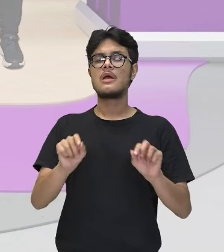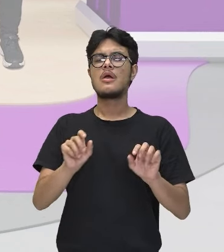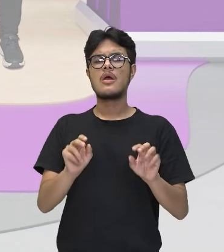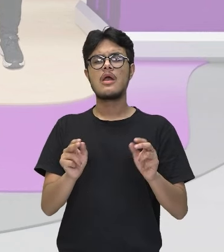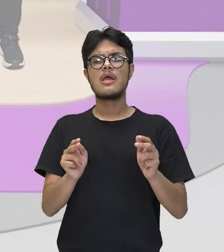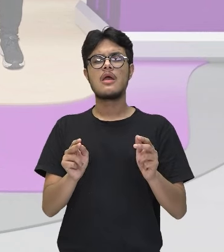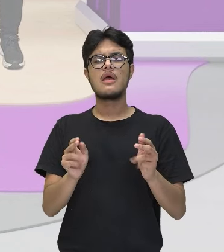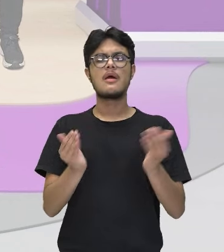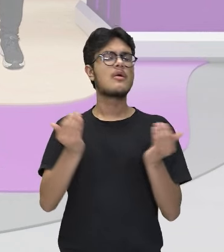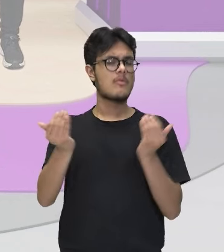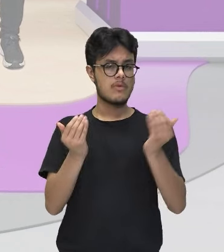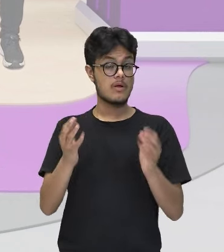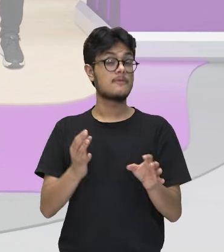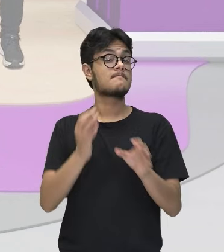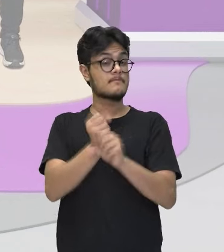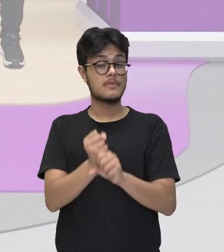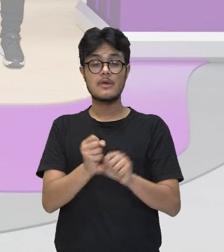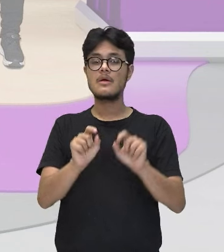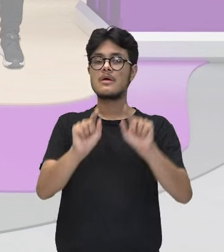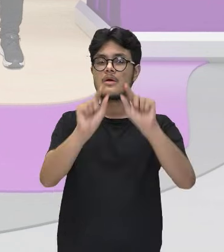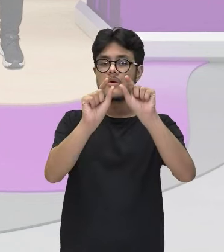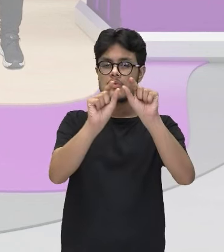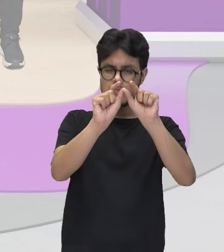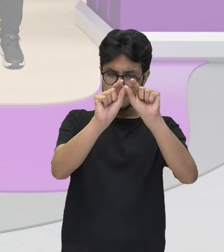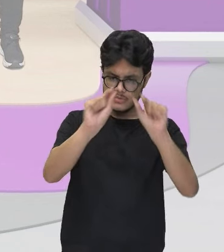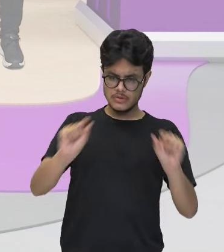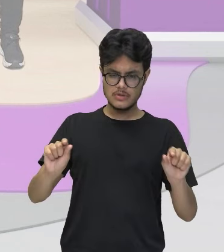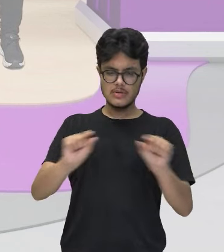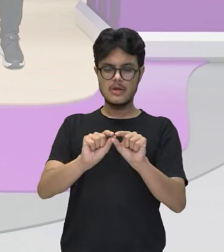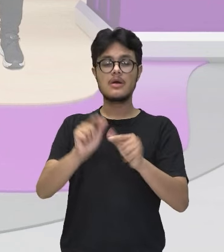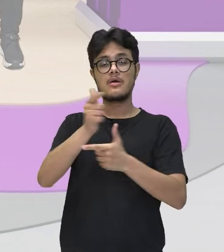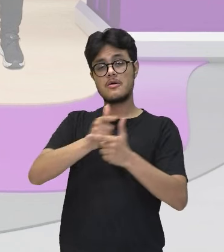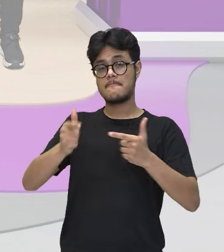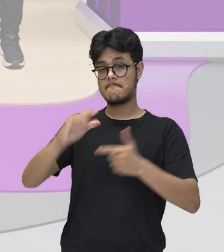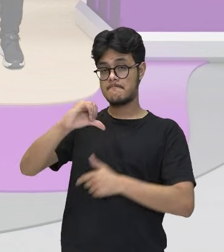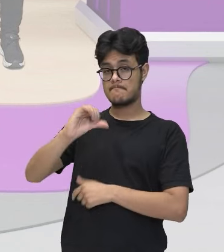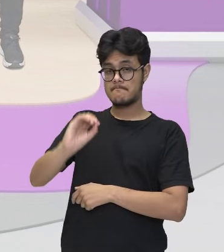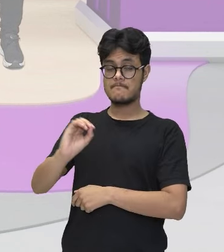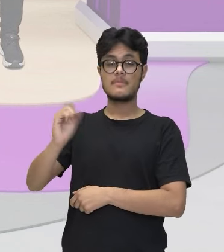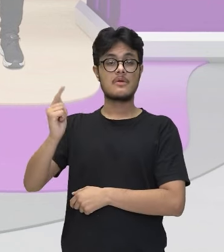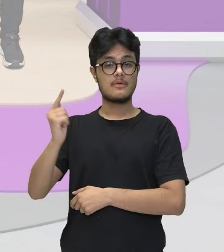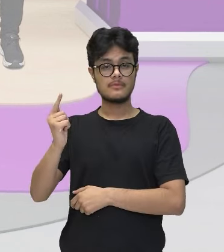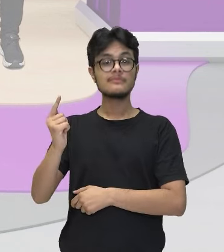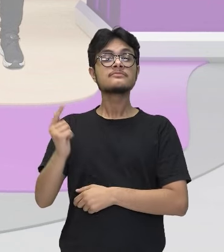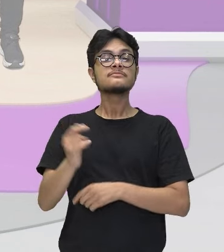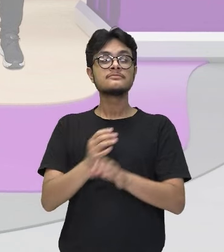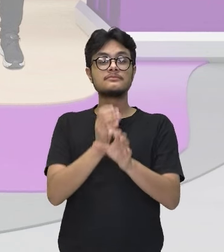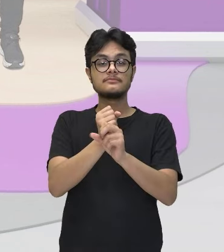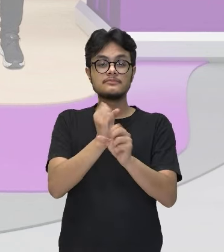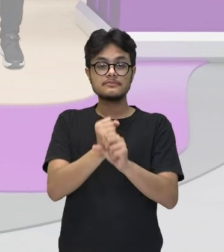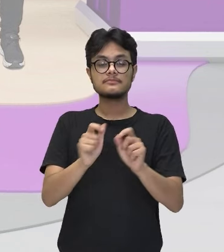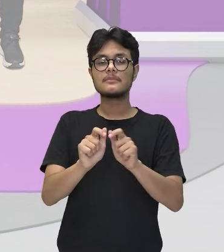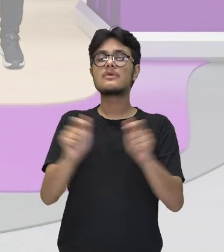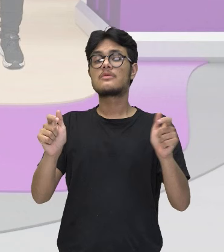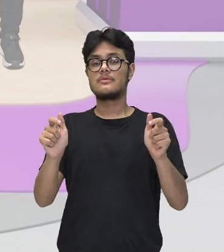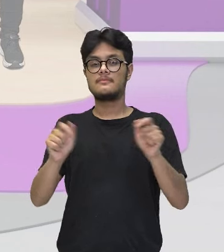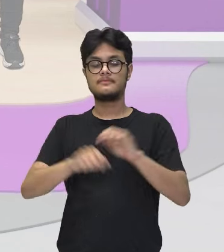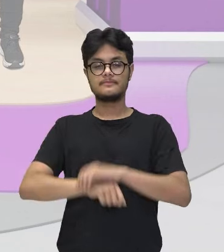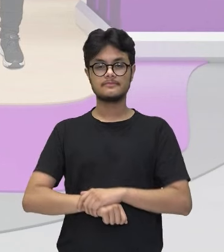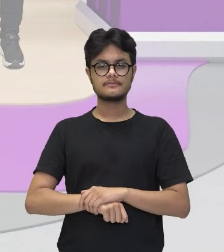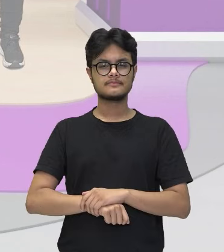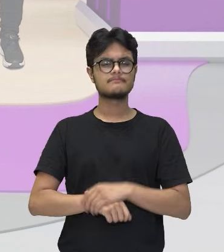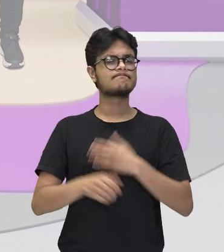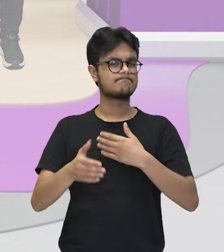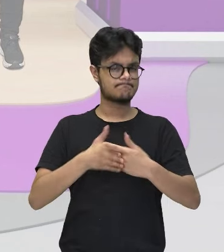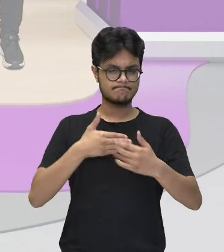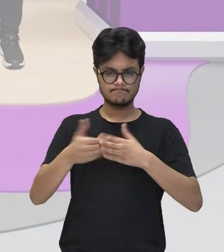métricas do triângulo retângulo, né? Então, são relações baseadas nas medidas de um triângulo retângulo. E isso vai valer para